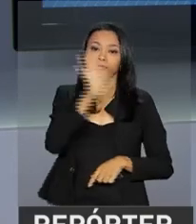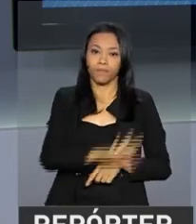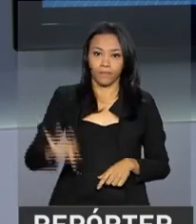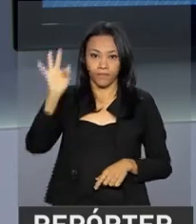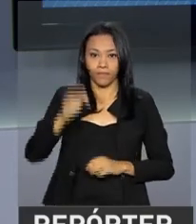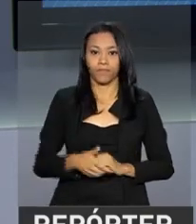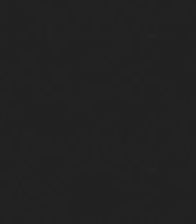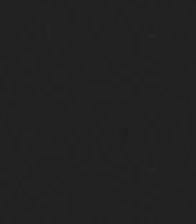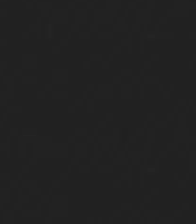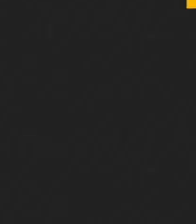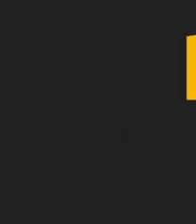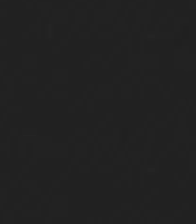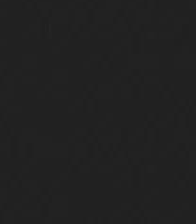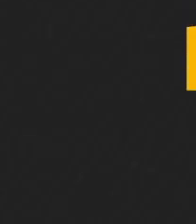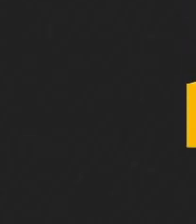federal